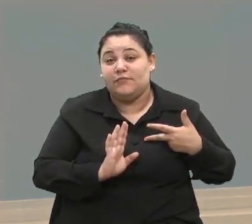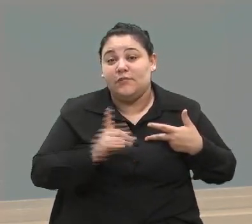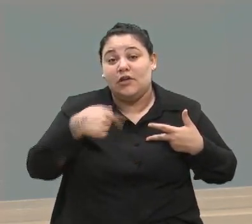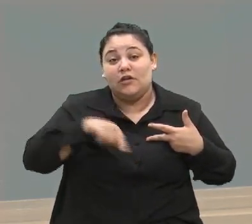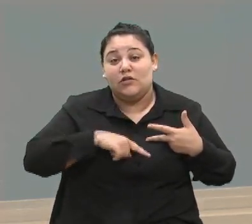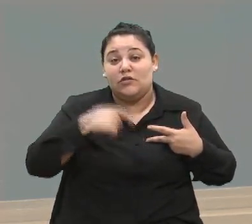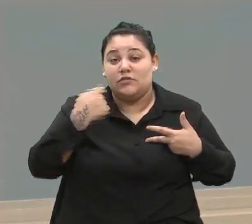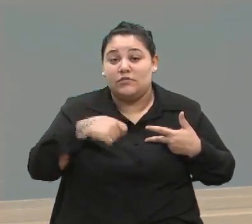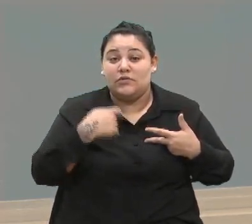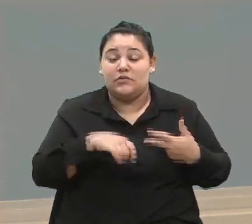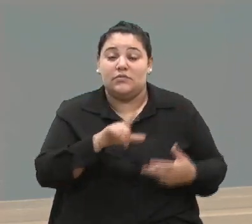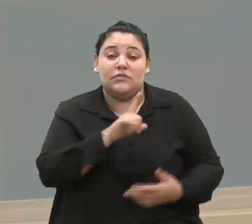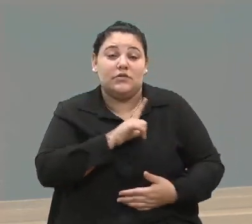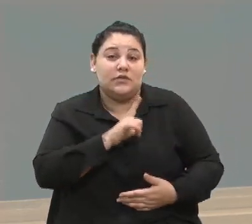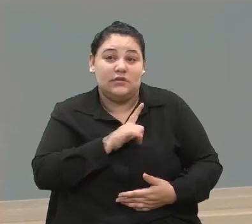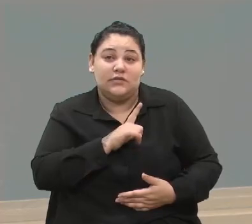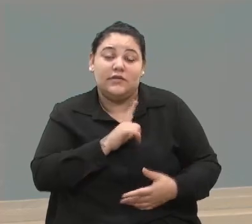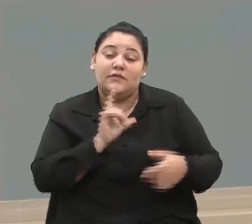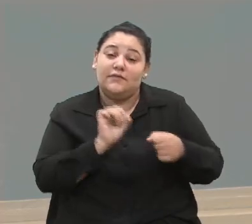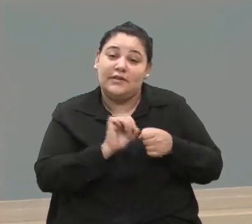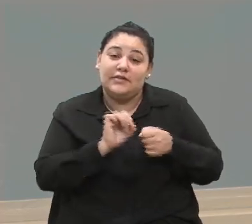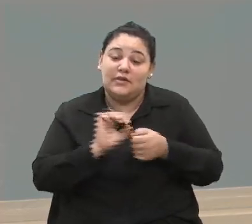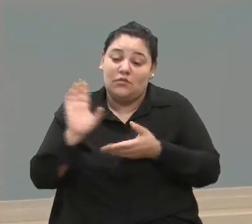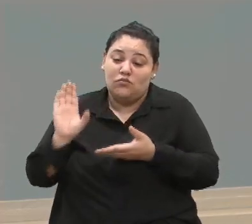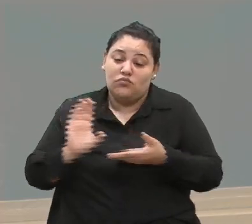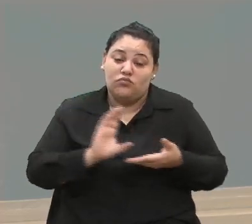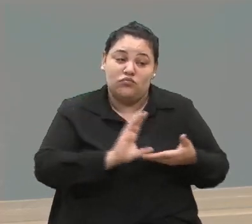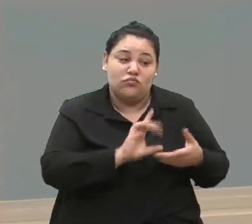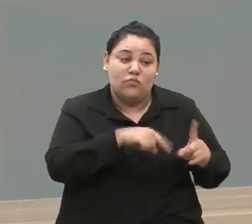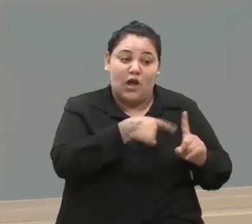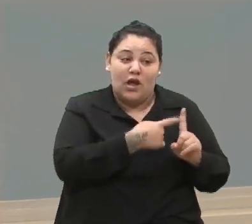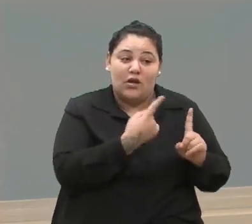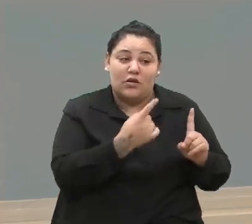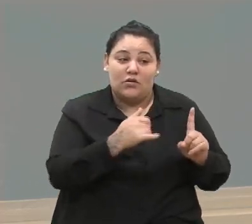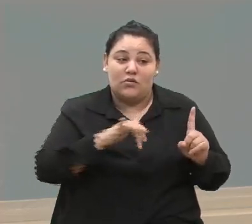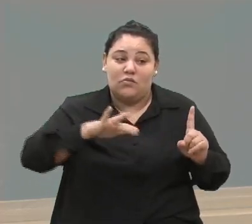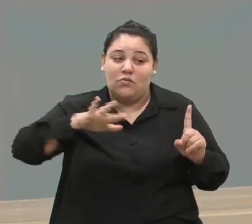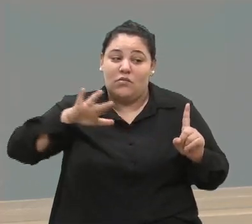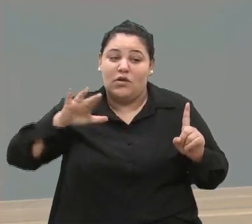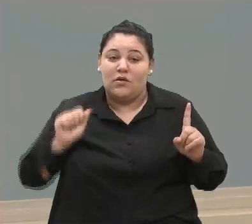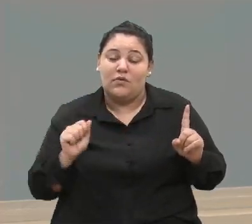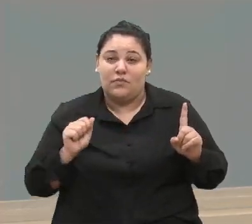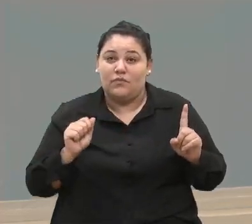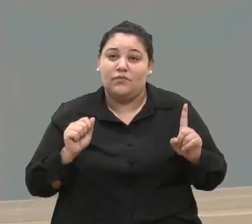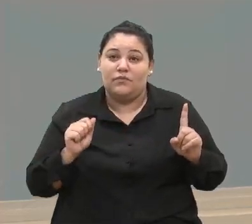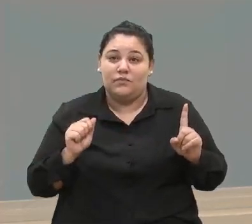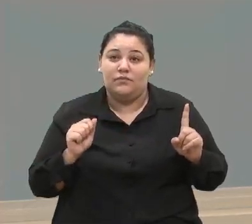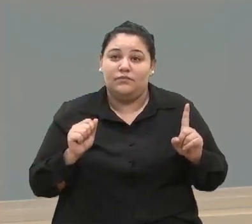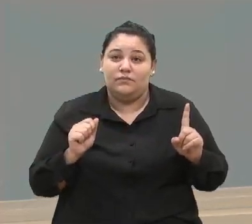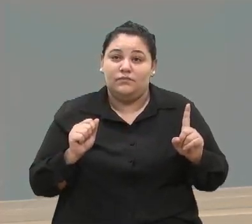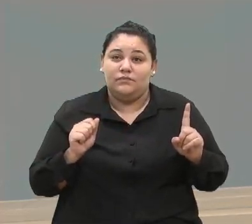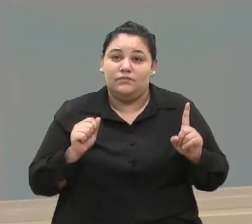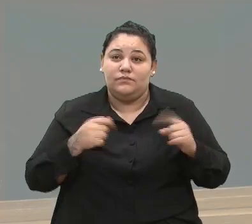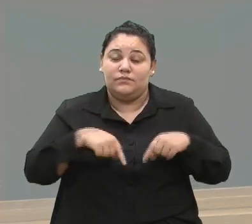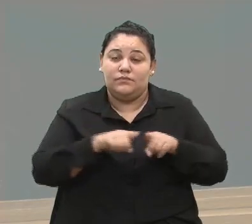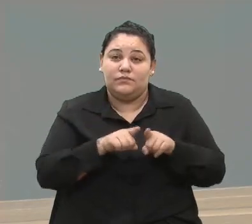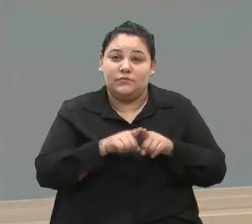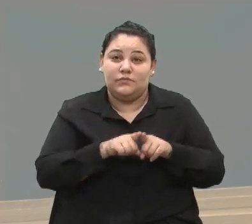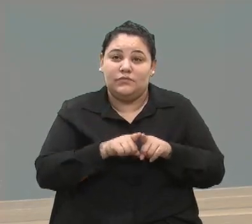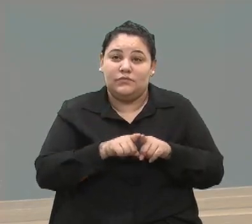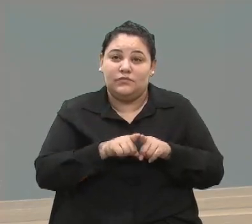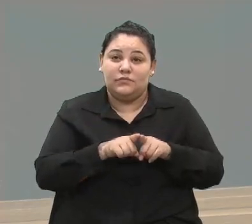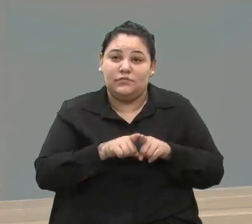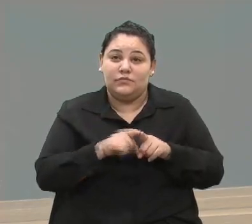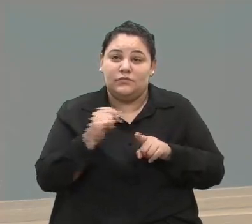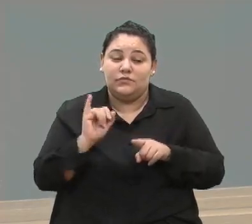ter que fazer esse repasse de mais de 1 milhão, porque a situação chegou a esse ponto. Talvez, se fosse outra